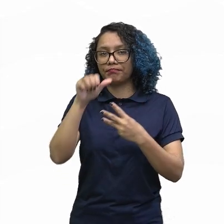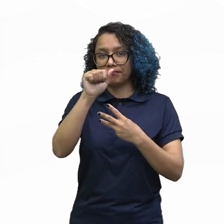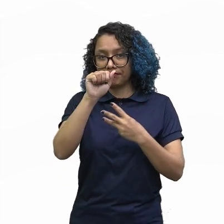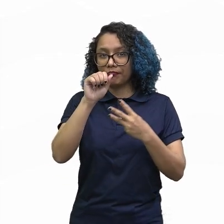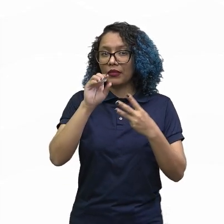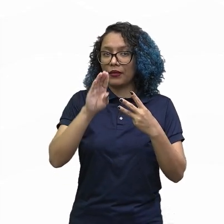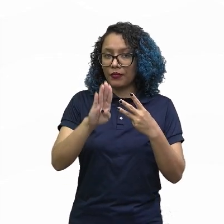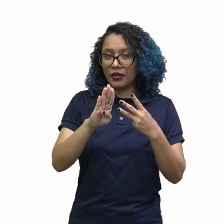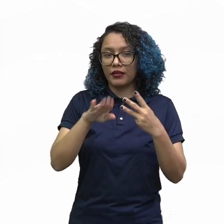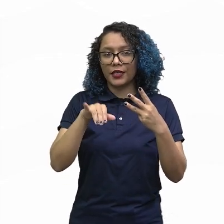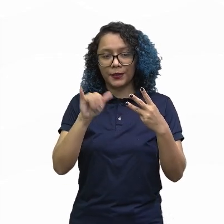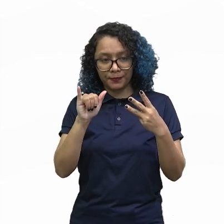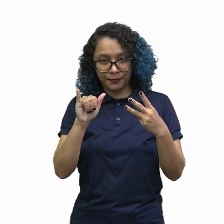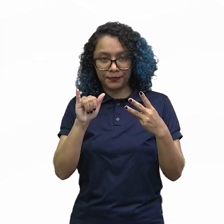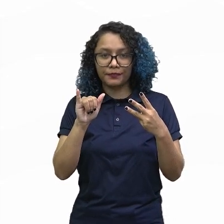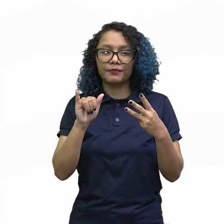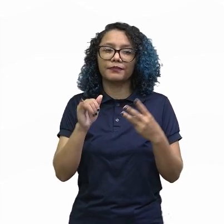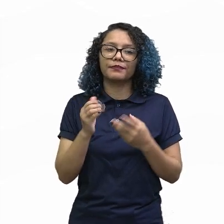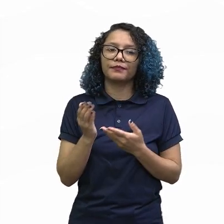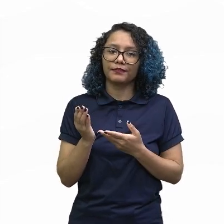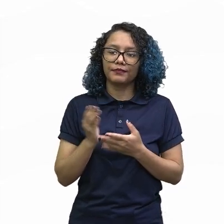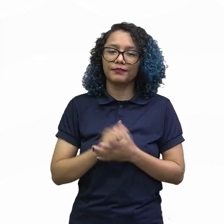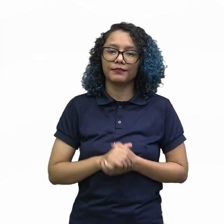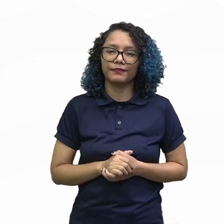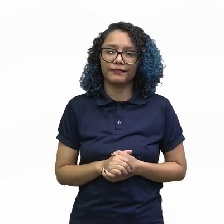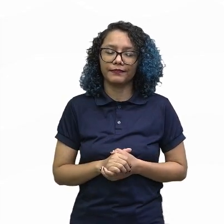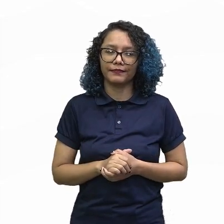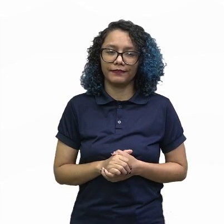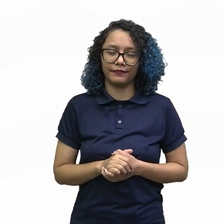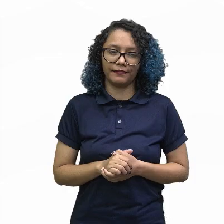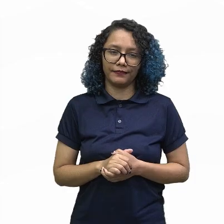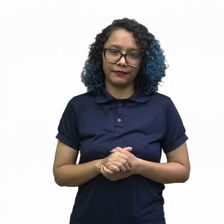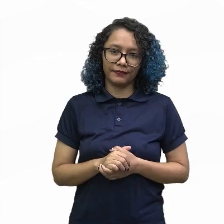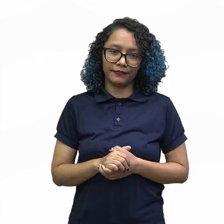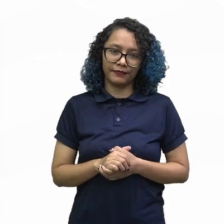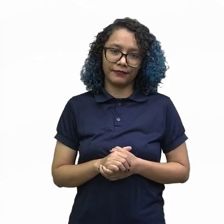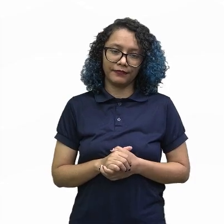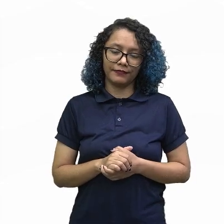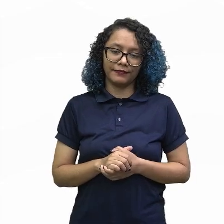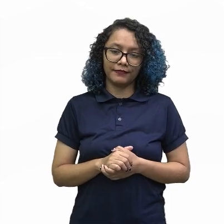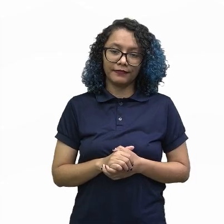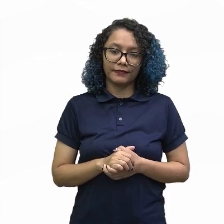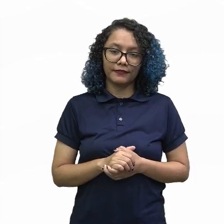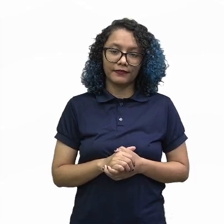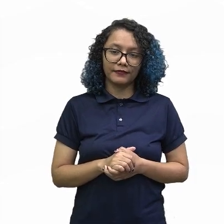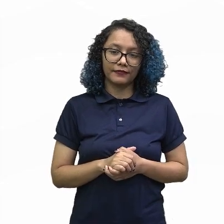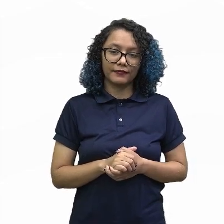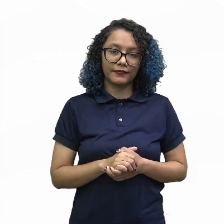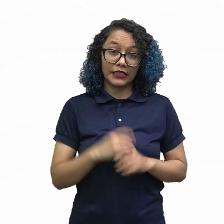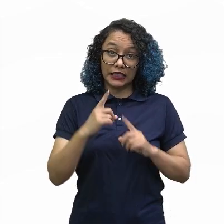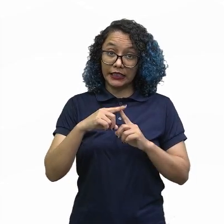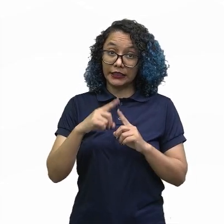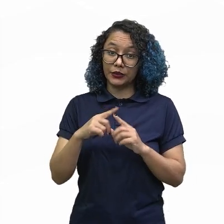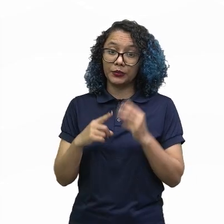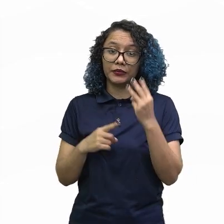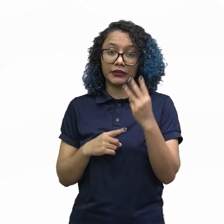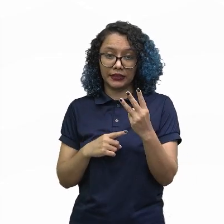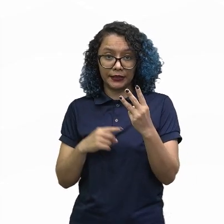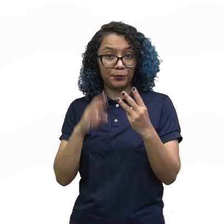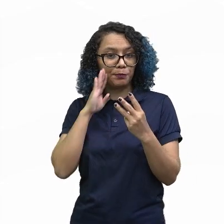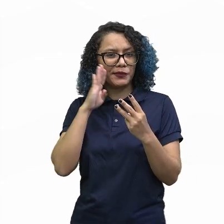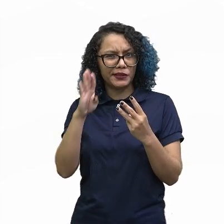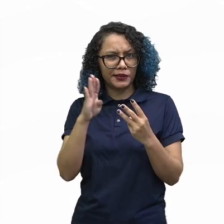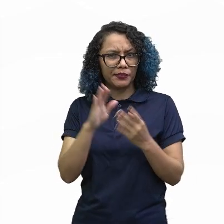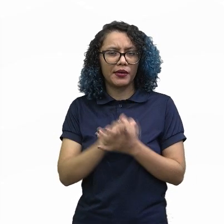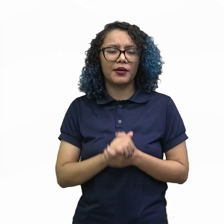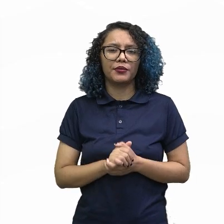a beta e a gama, como nós temos aí, ó. Existem 3 tipos principais. Então,